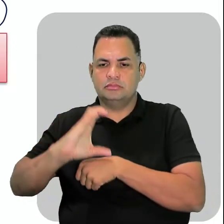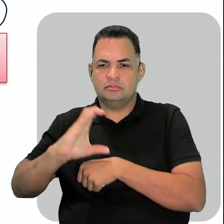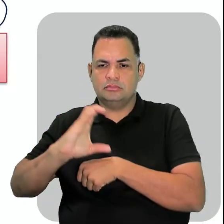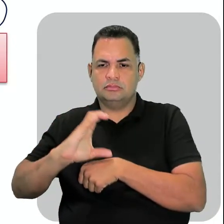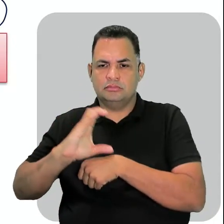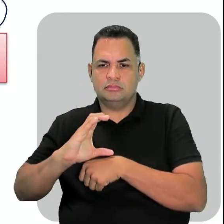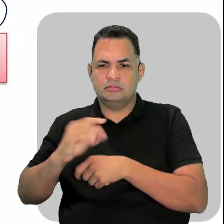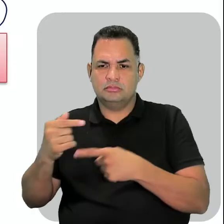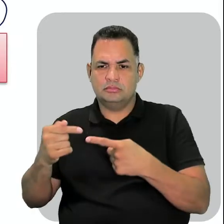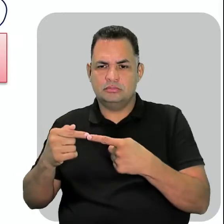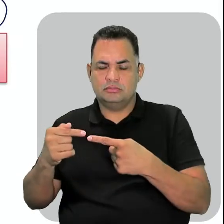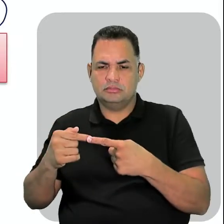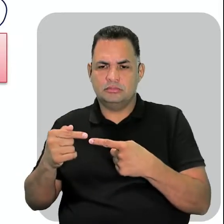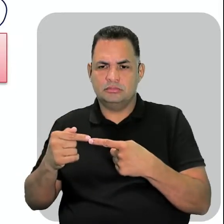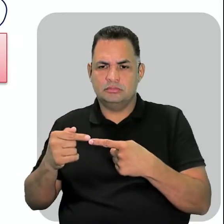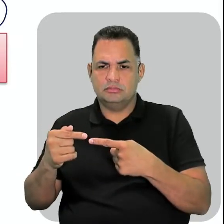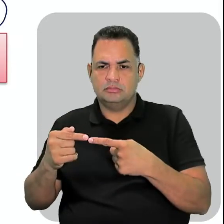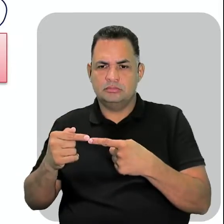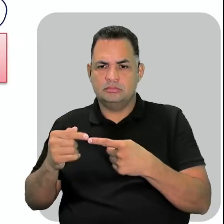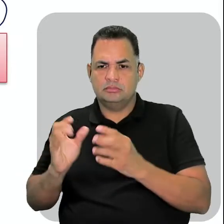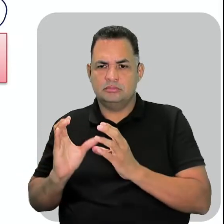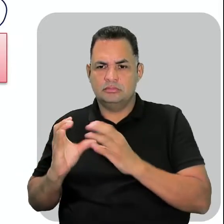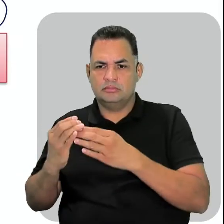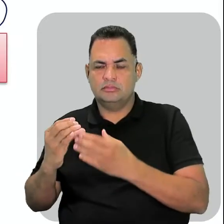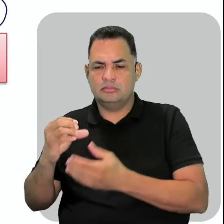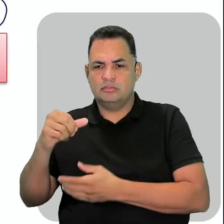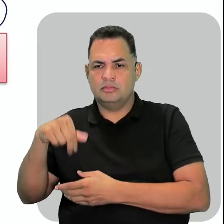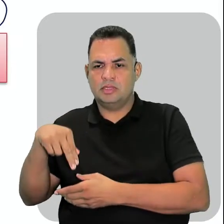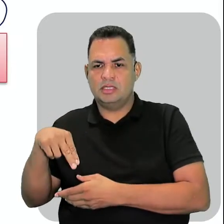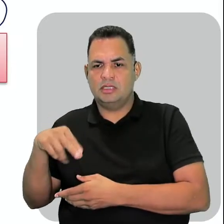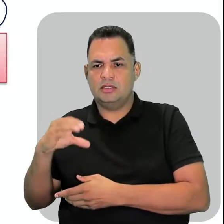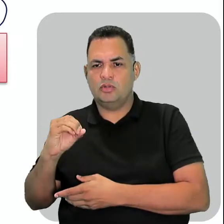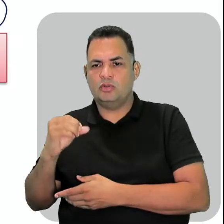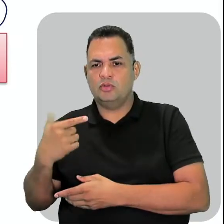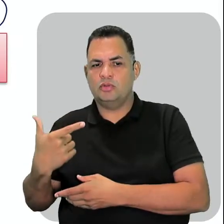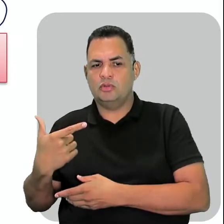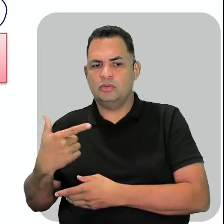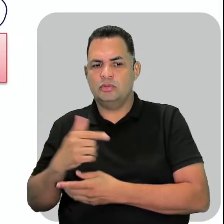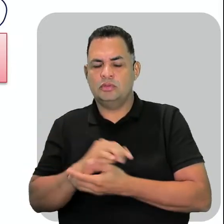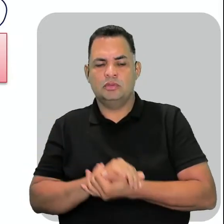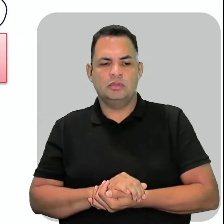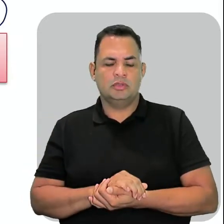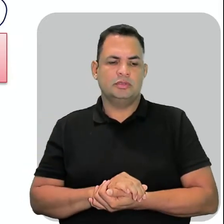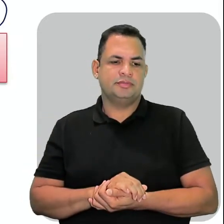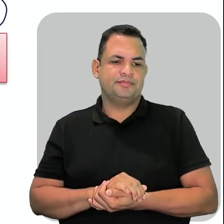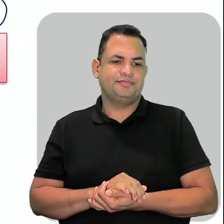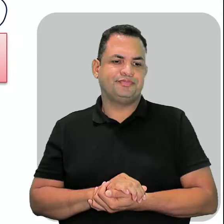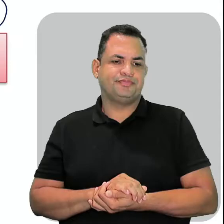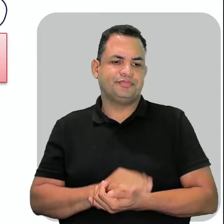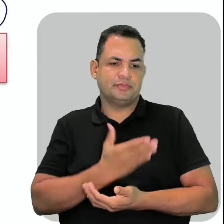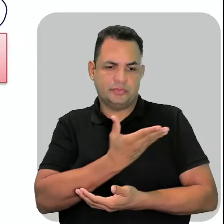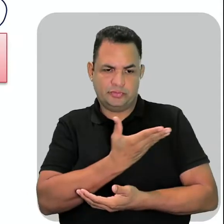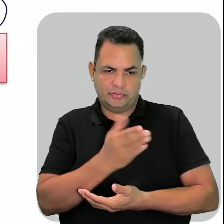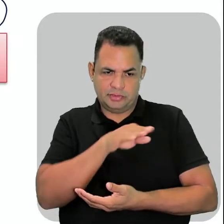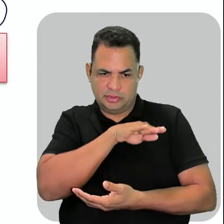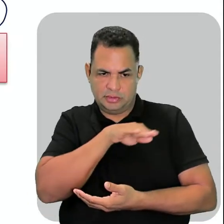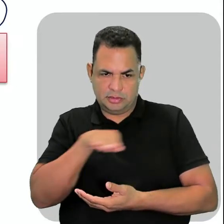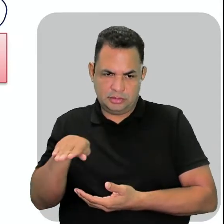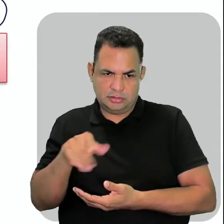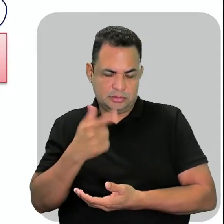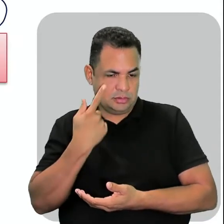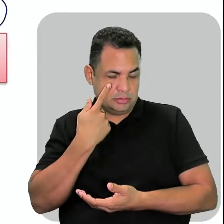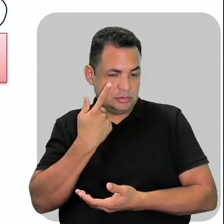que se ligou ao nosso grupo nitro foi esse aqui, ó. Vou fazer o propano em linha reta para você